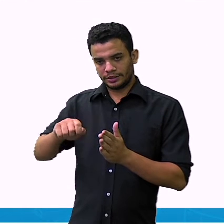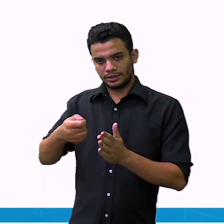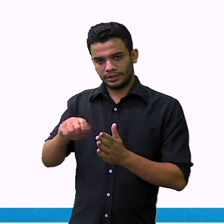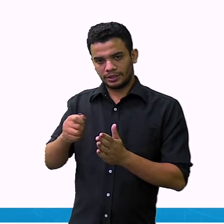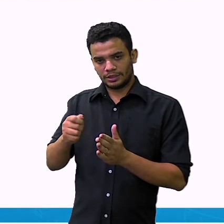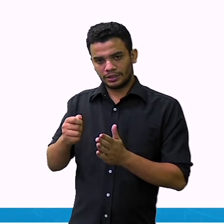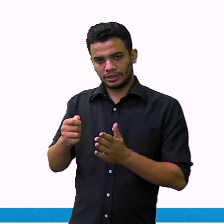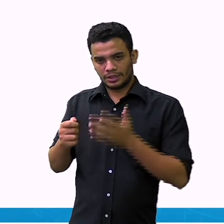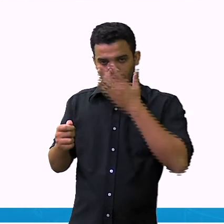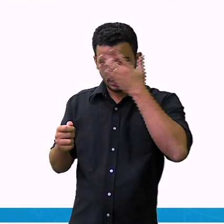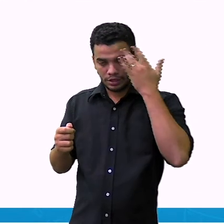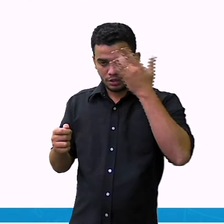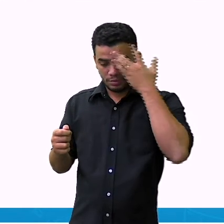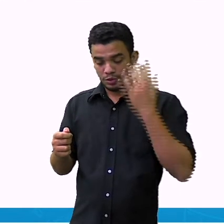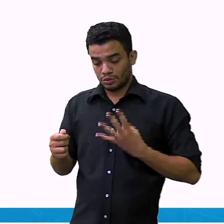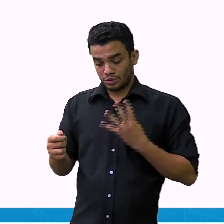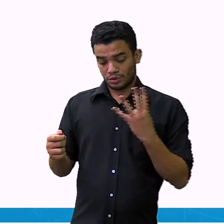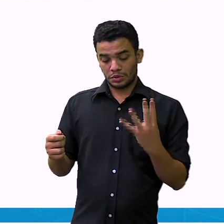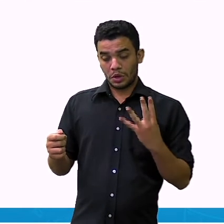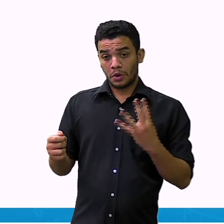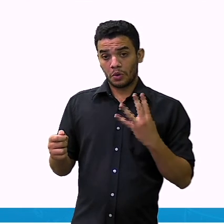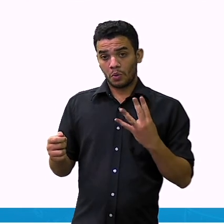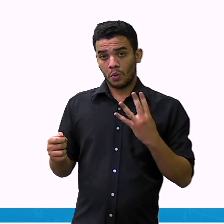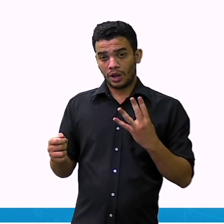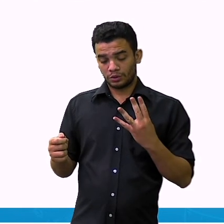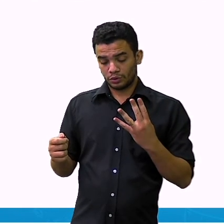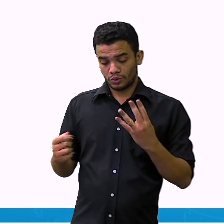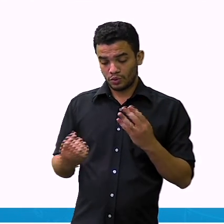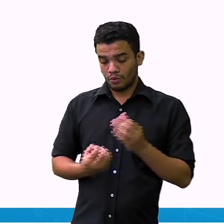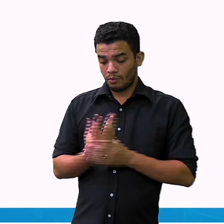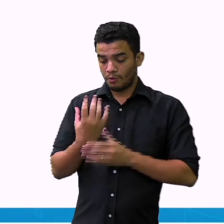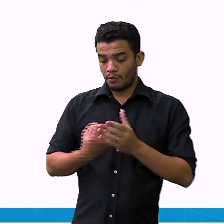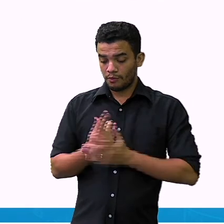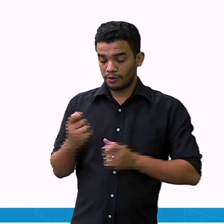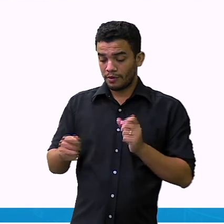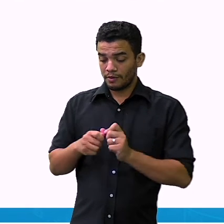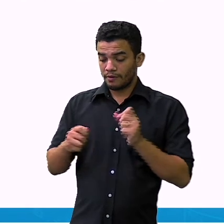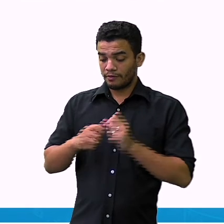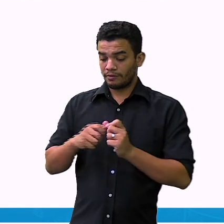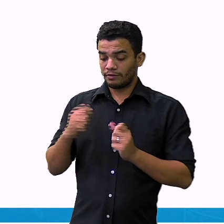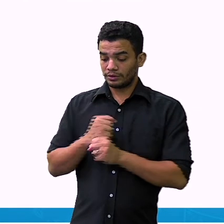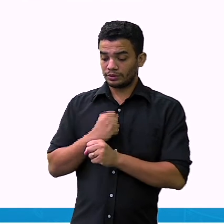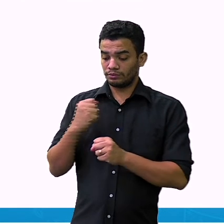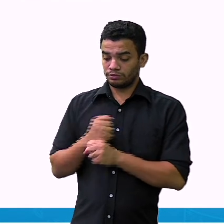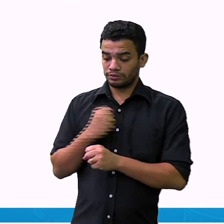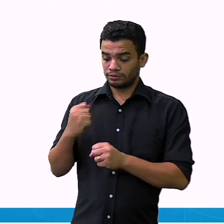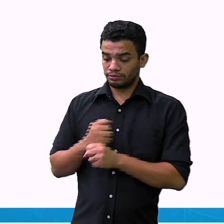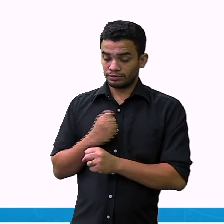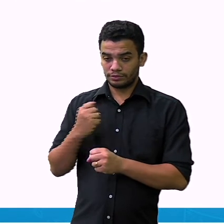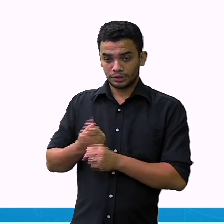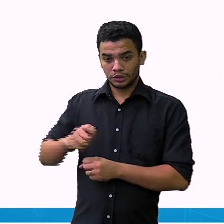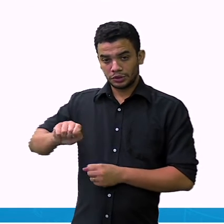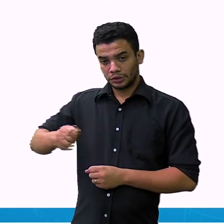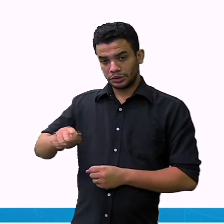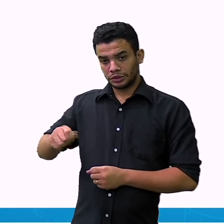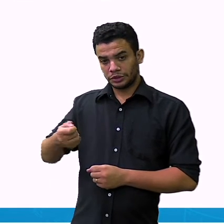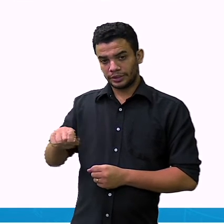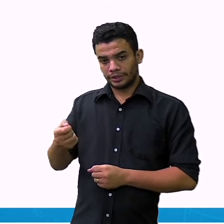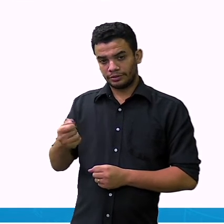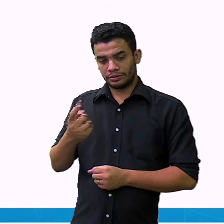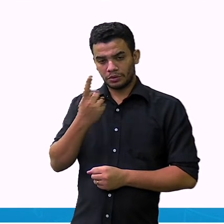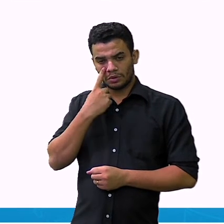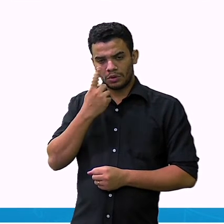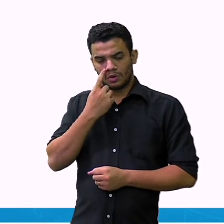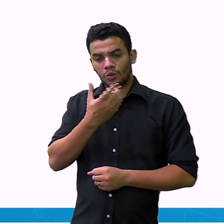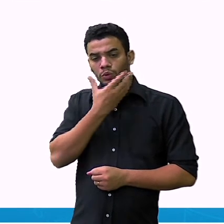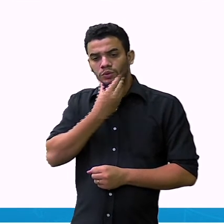chaveiros fabricaram durante um dia de trabalho. Então, vamos analisar agora um por um. Nós temos o